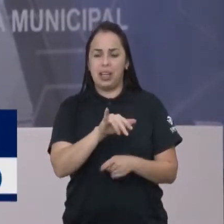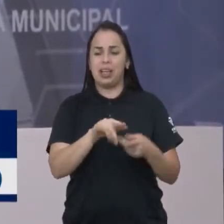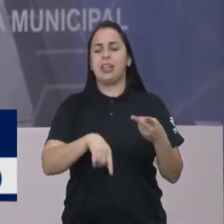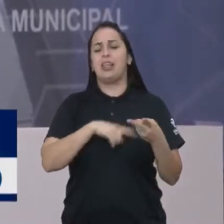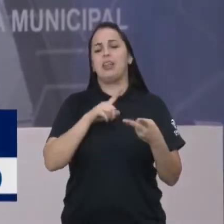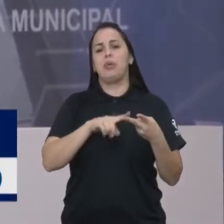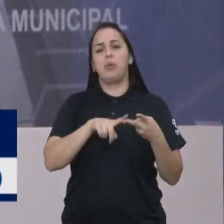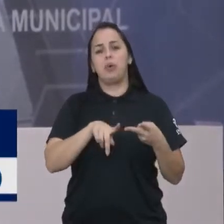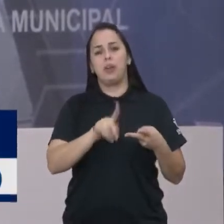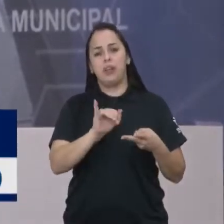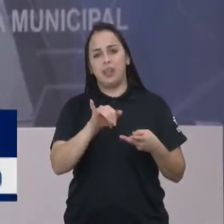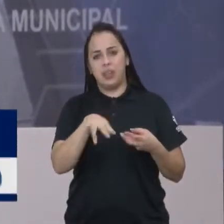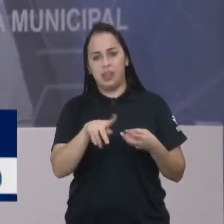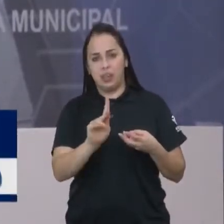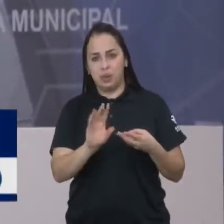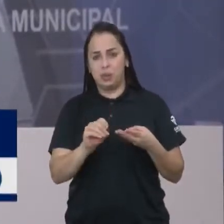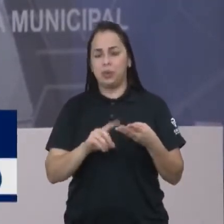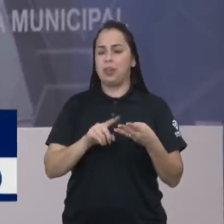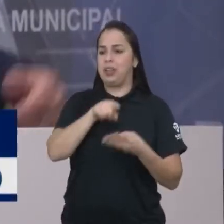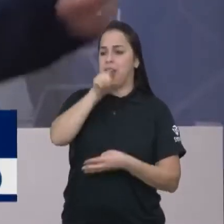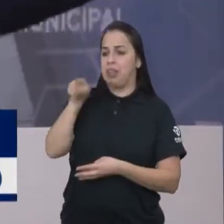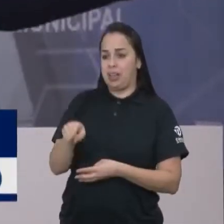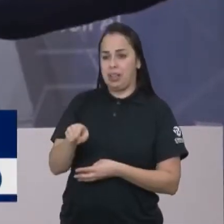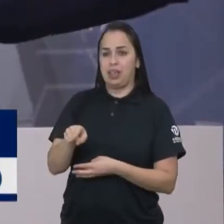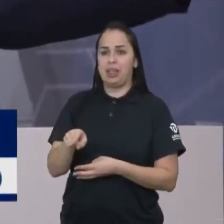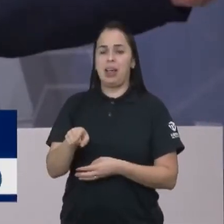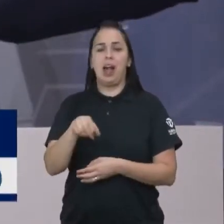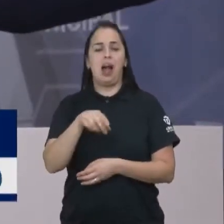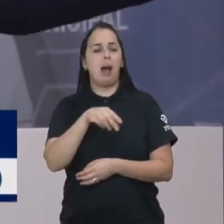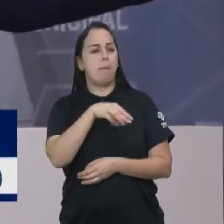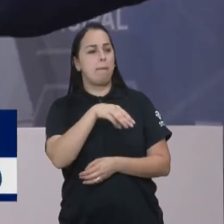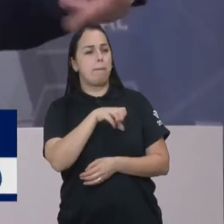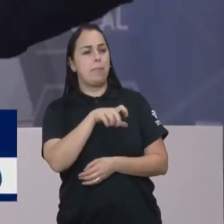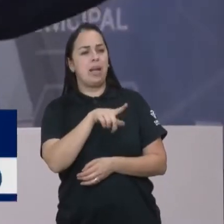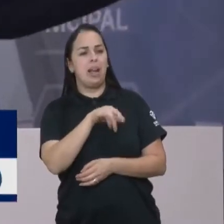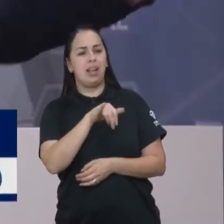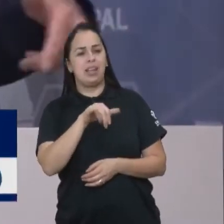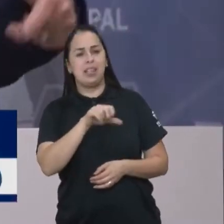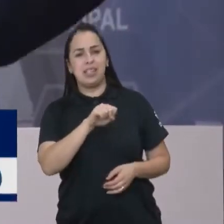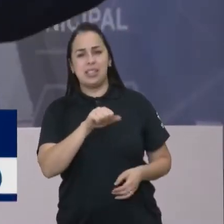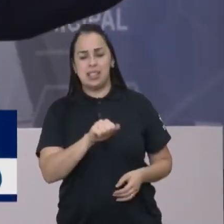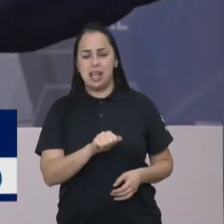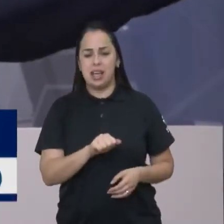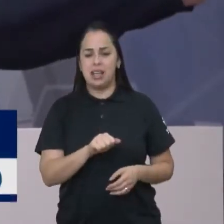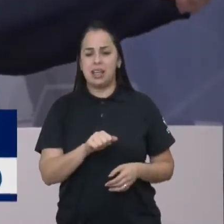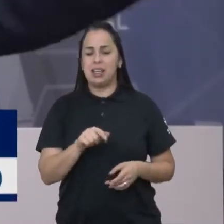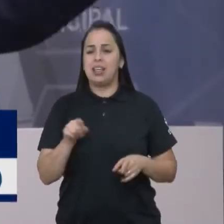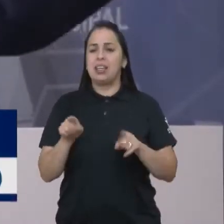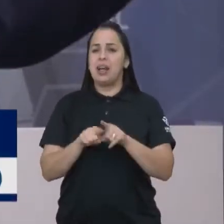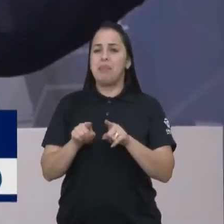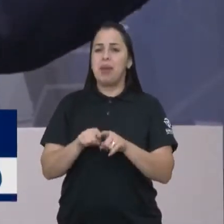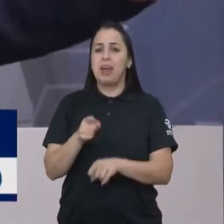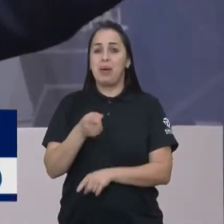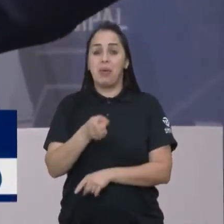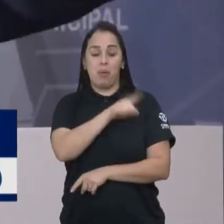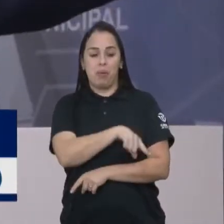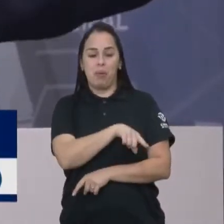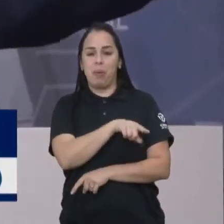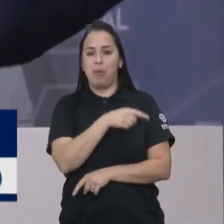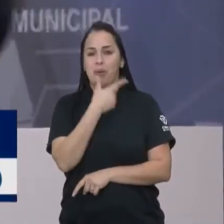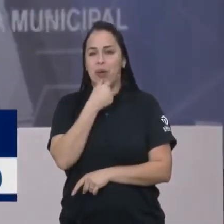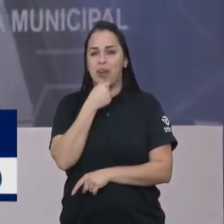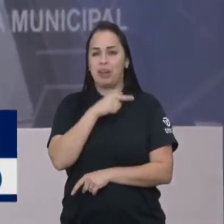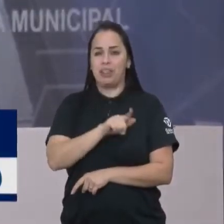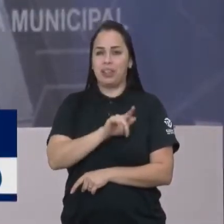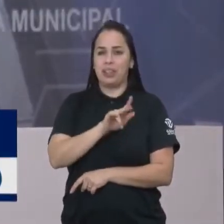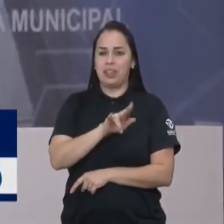Liberato, a Melissa, o Guilherme, na verdade era quase meu pupilo, porque depois que ele tinha os problemas,